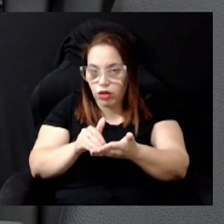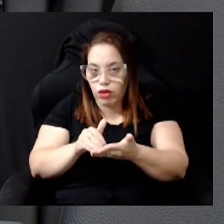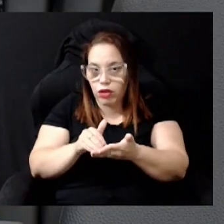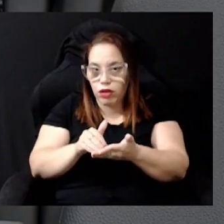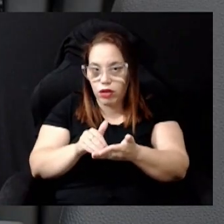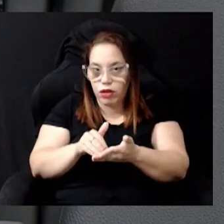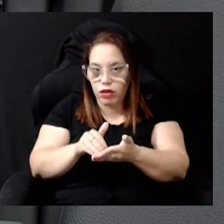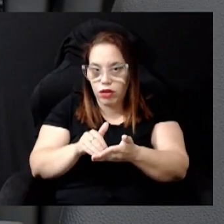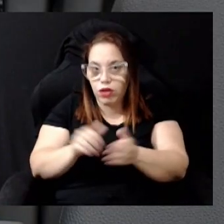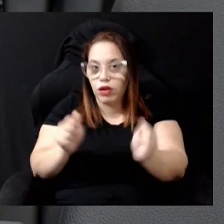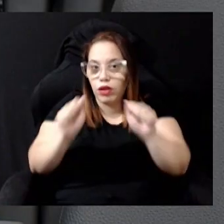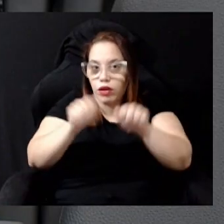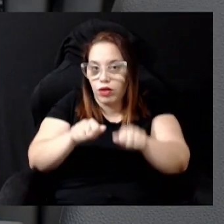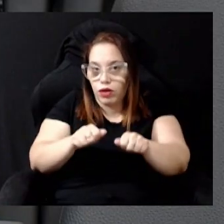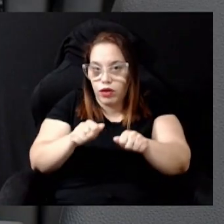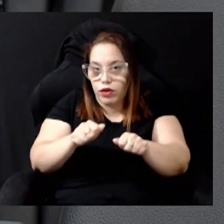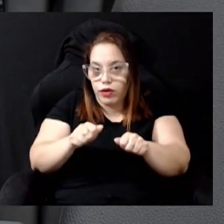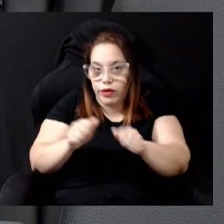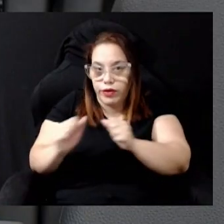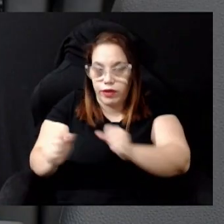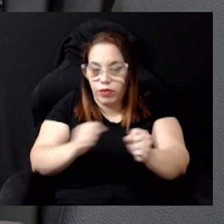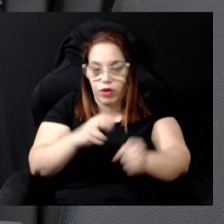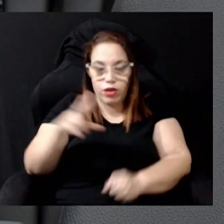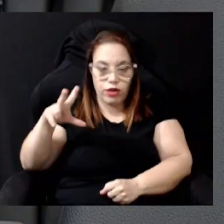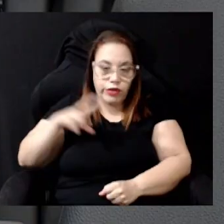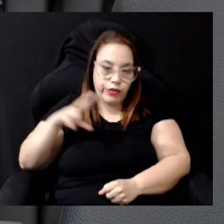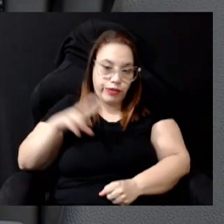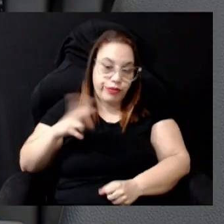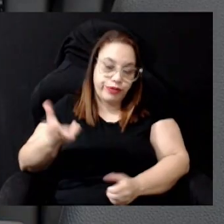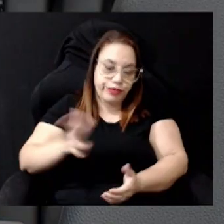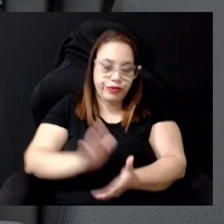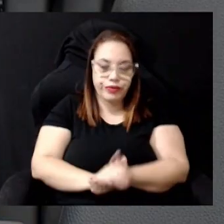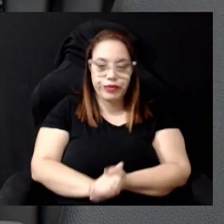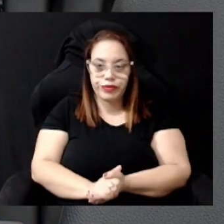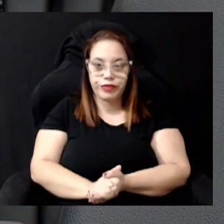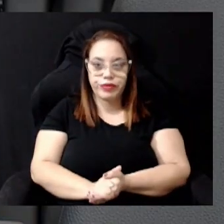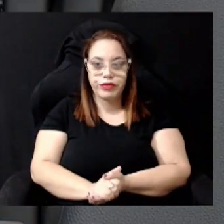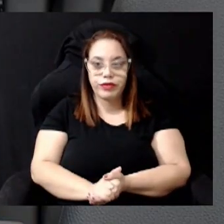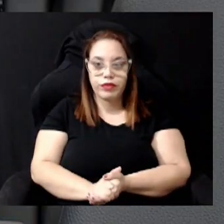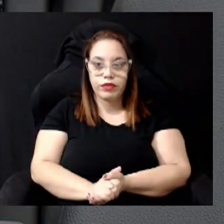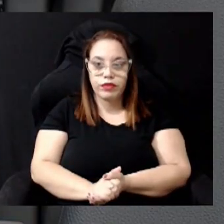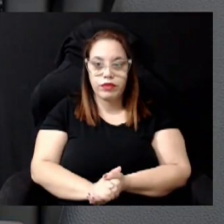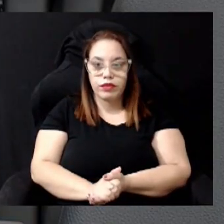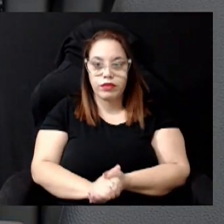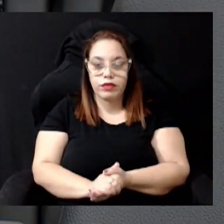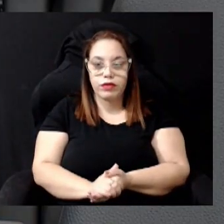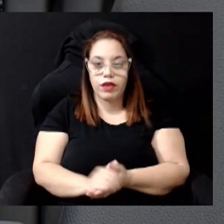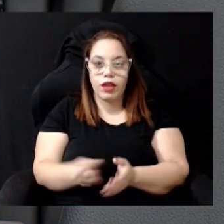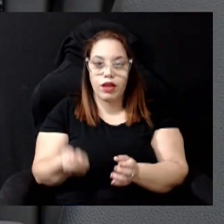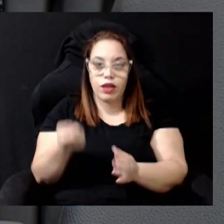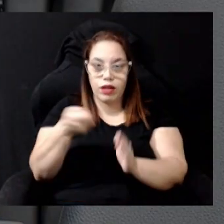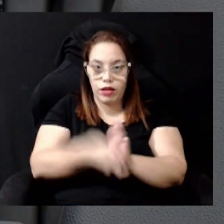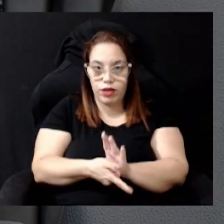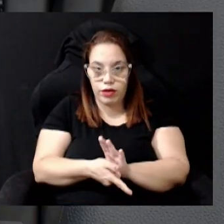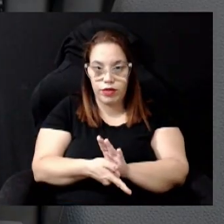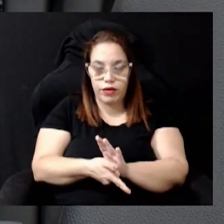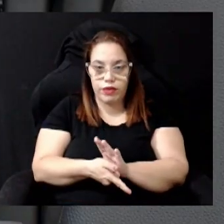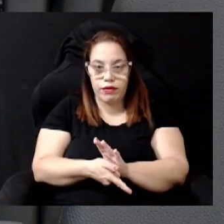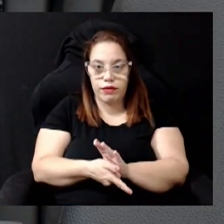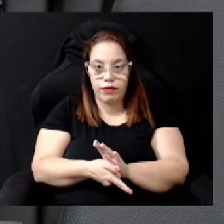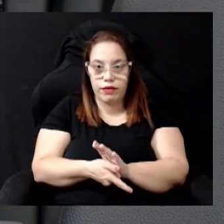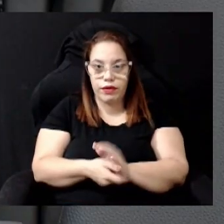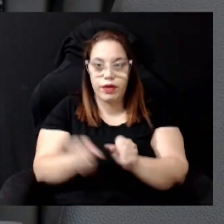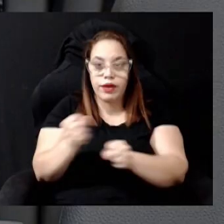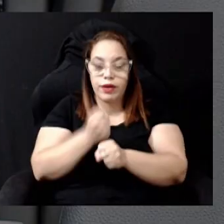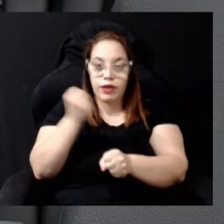do poder privado, da iniciativa privada, também aportar recurso para manutenção. Então, isso é o objetivo. E aí esse